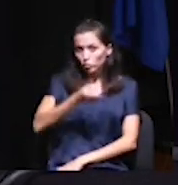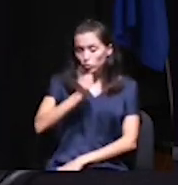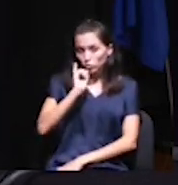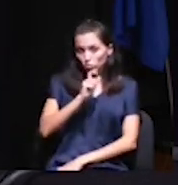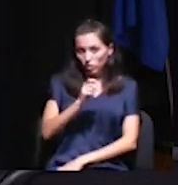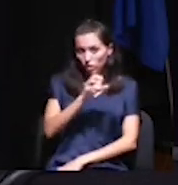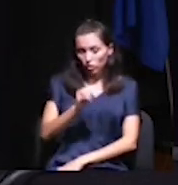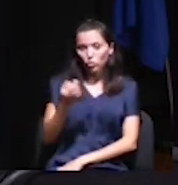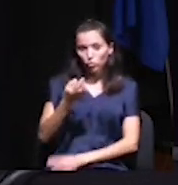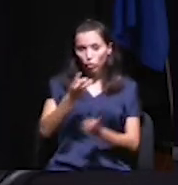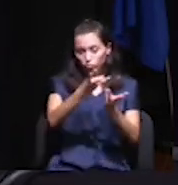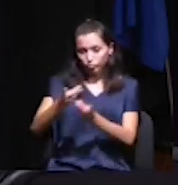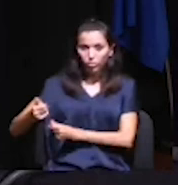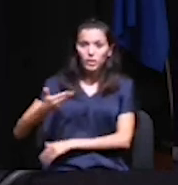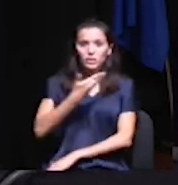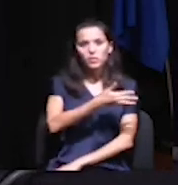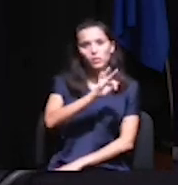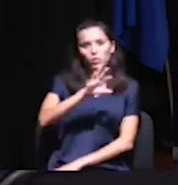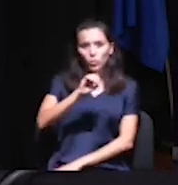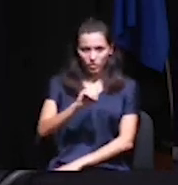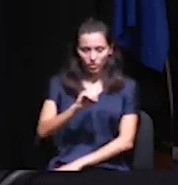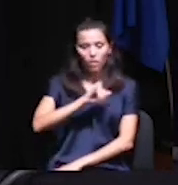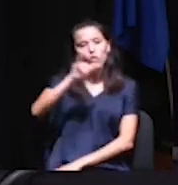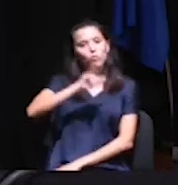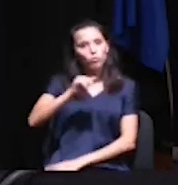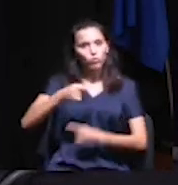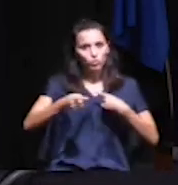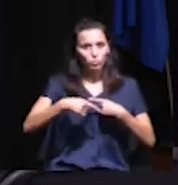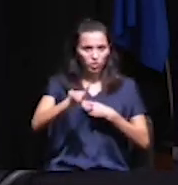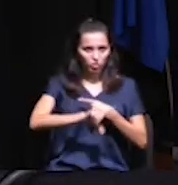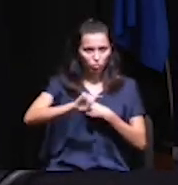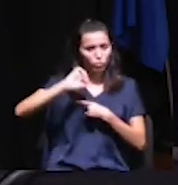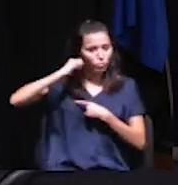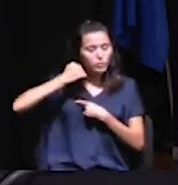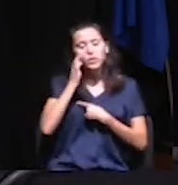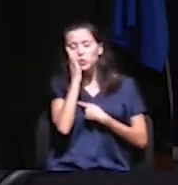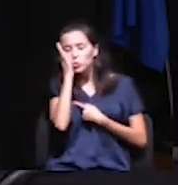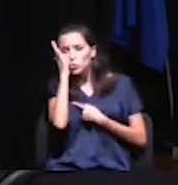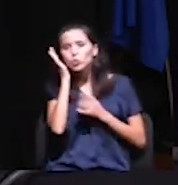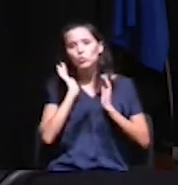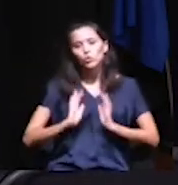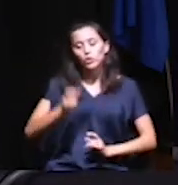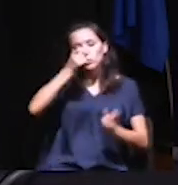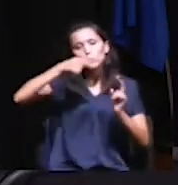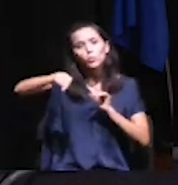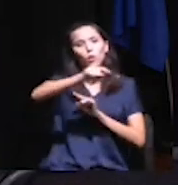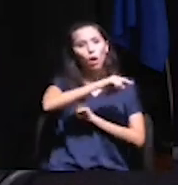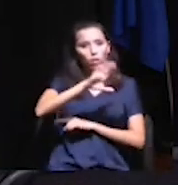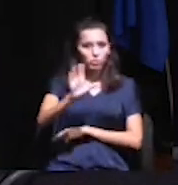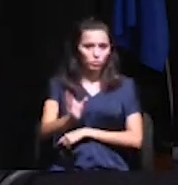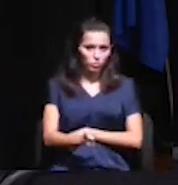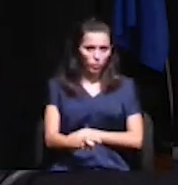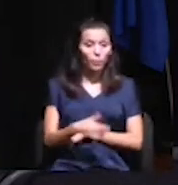contabilizou 140 voos numa semana em Julho cada zona noturno tem aplicações no sono e no descanso de muitas pessoas em Lisboa agora